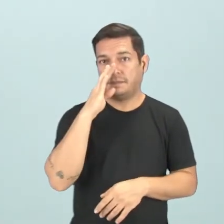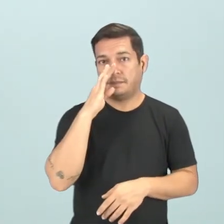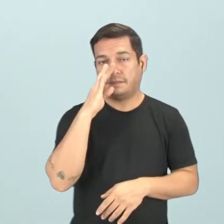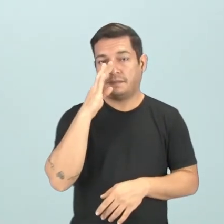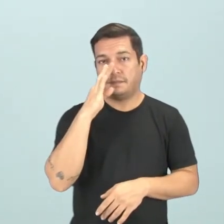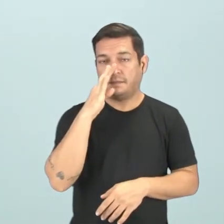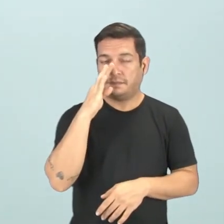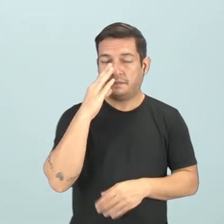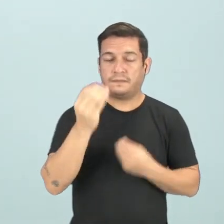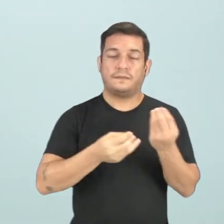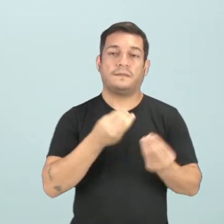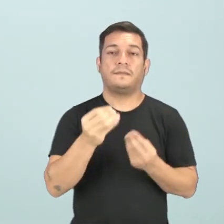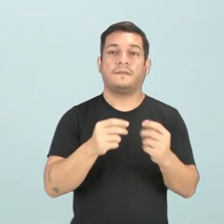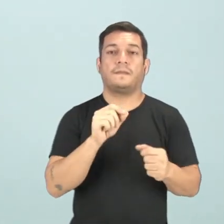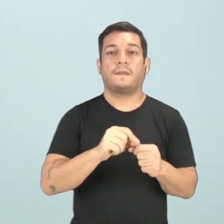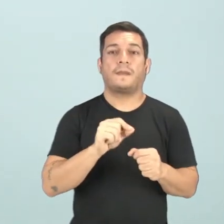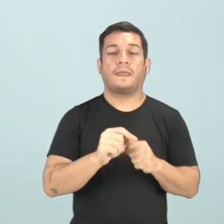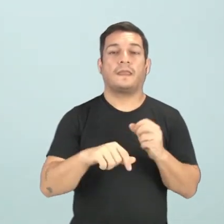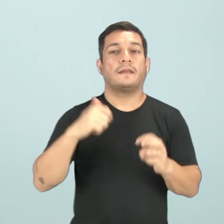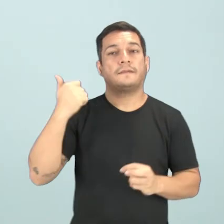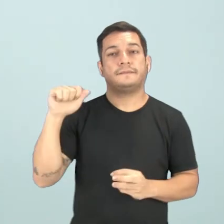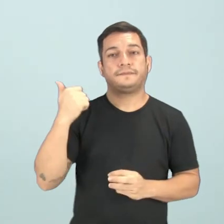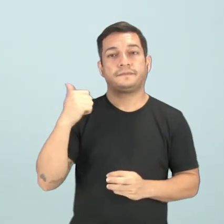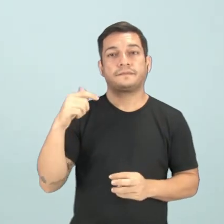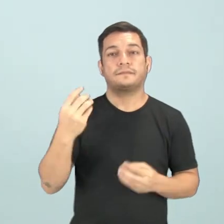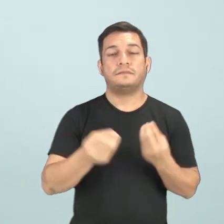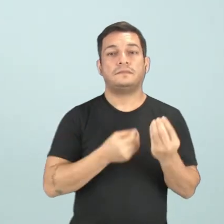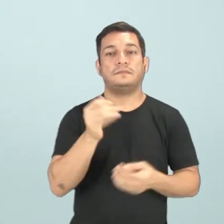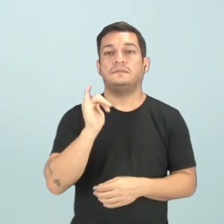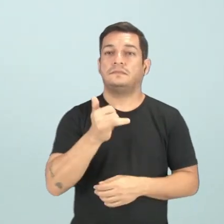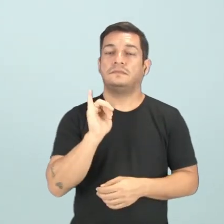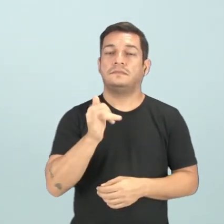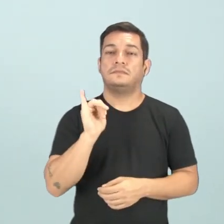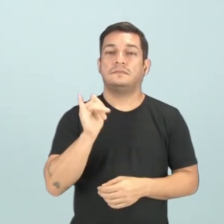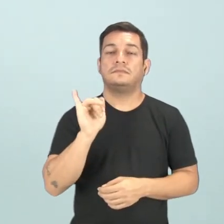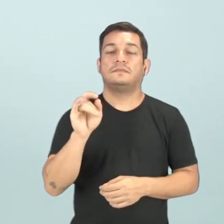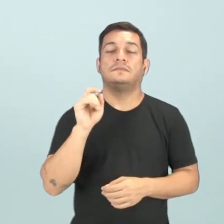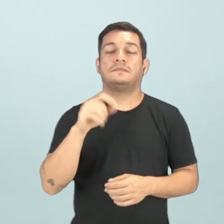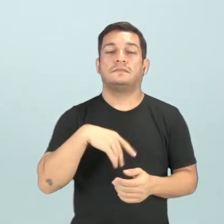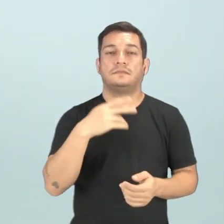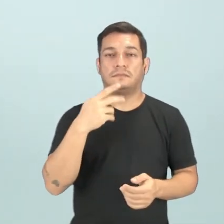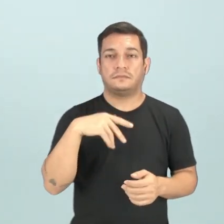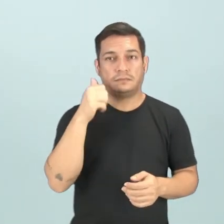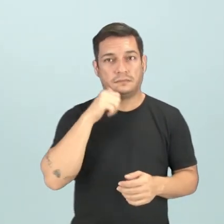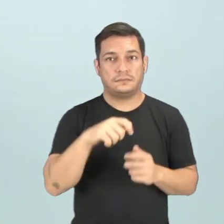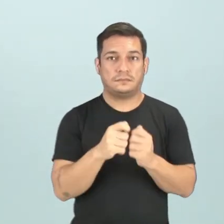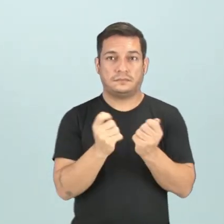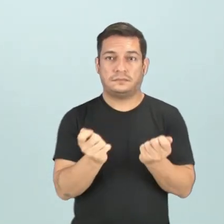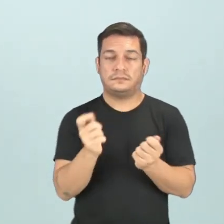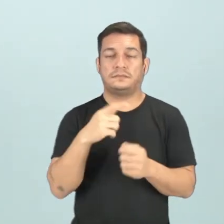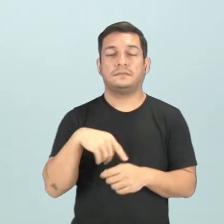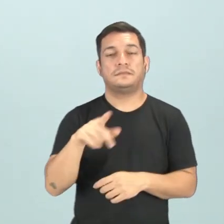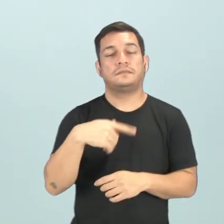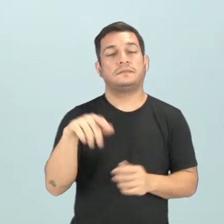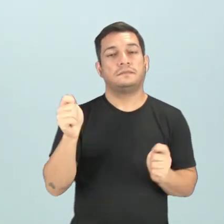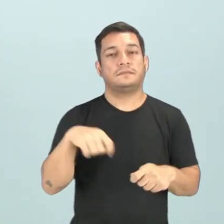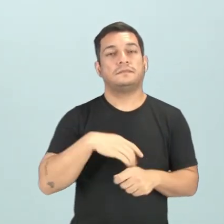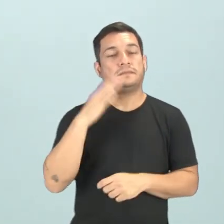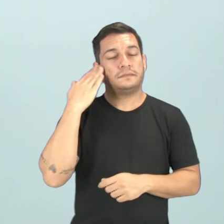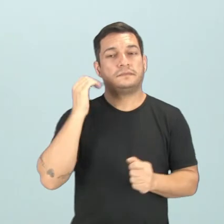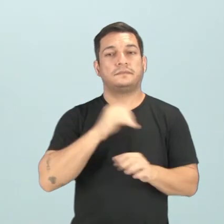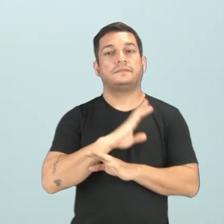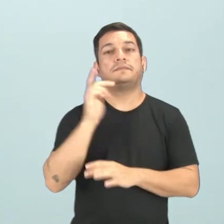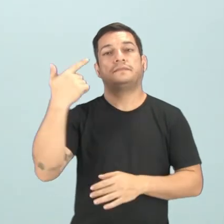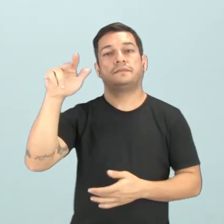observar como é feita essa análise, né? Como é contada a análise da cartomante, para que você possa também,